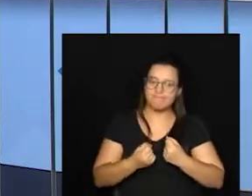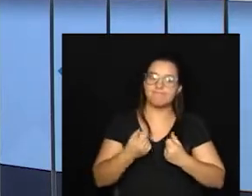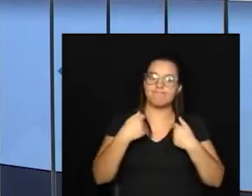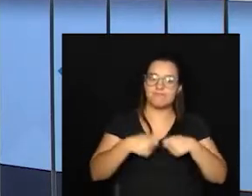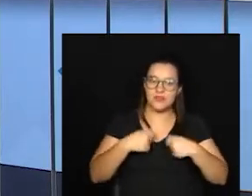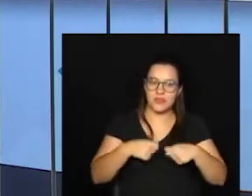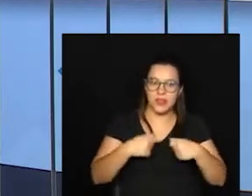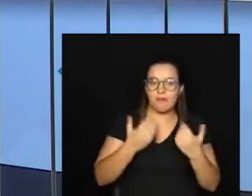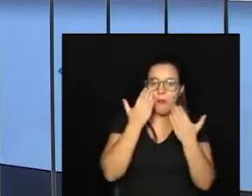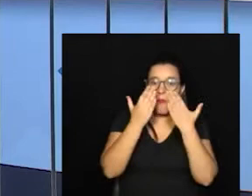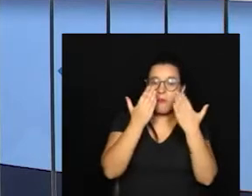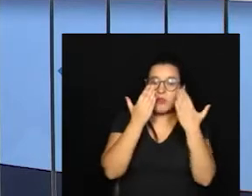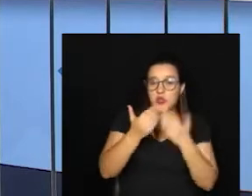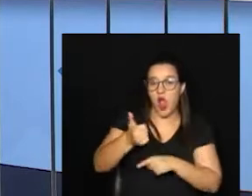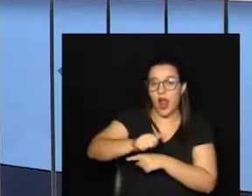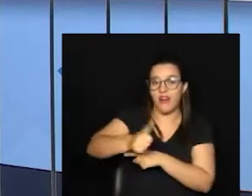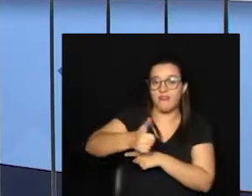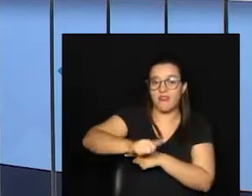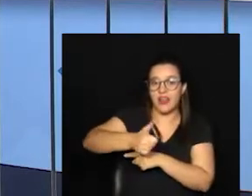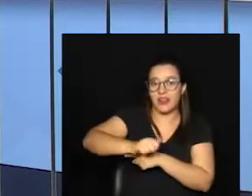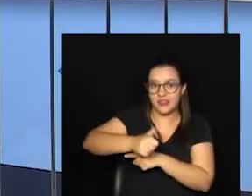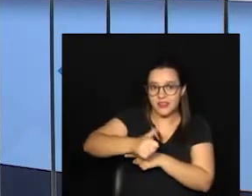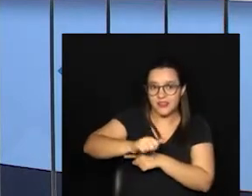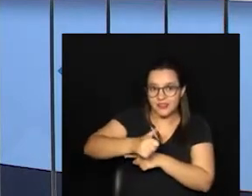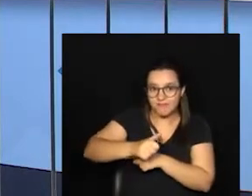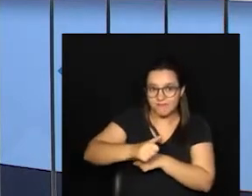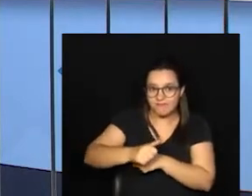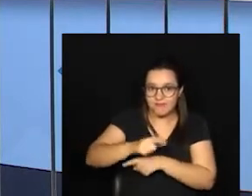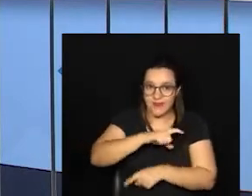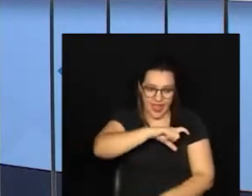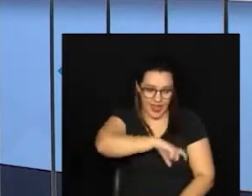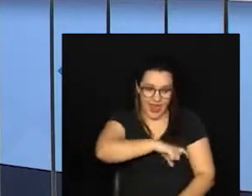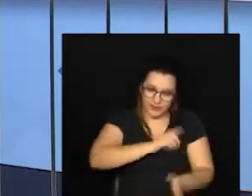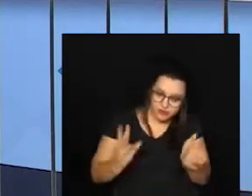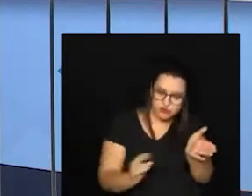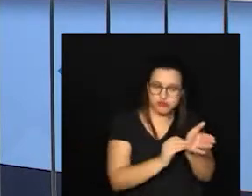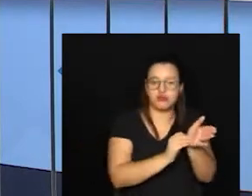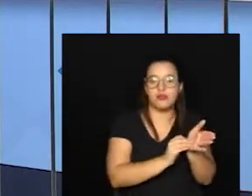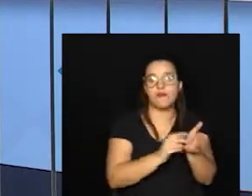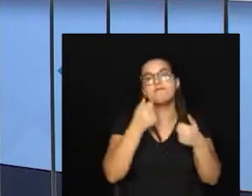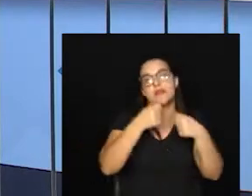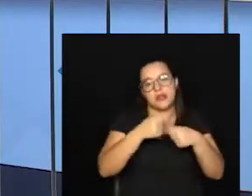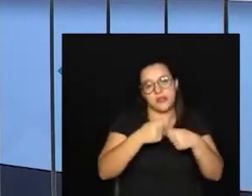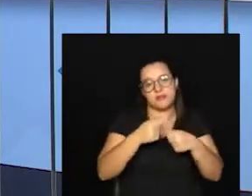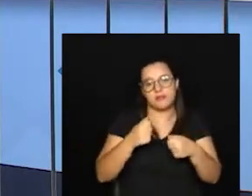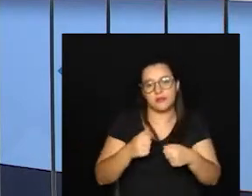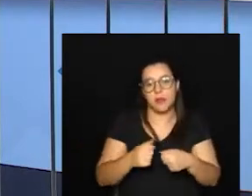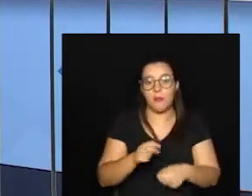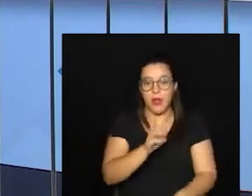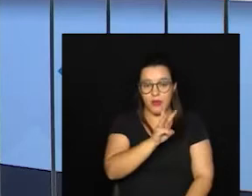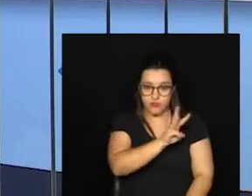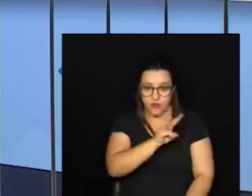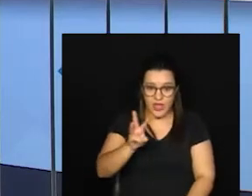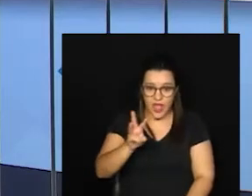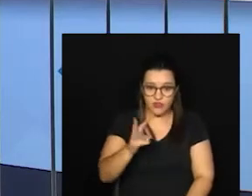fazer exame psicológico para a inclusão deste dado na carteira, aí o próprio site vai indicar um